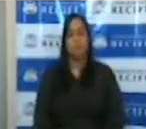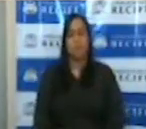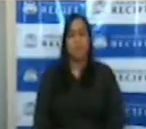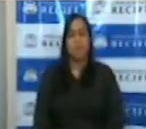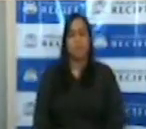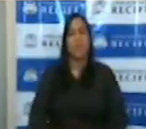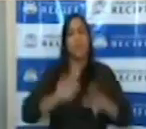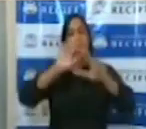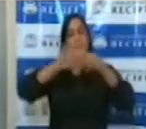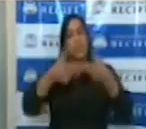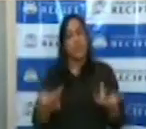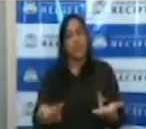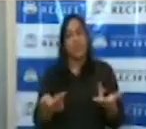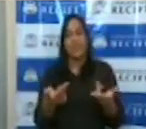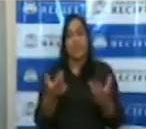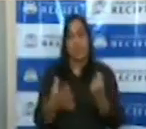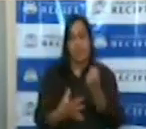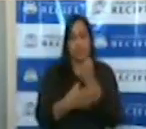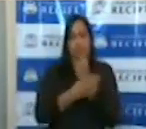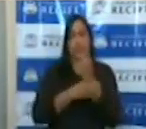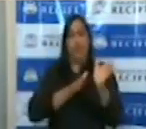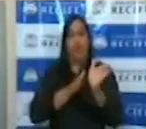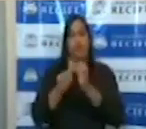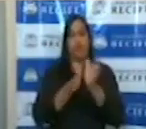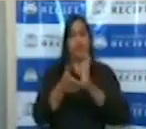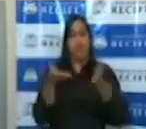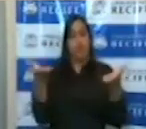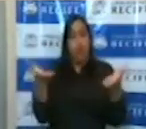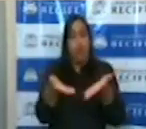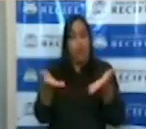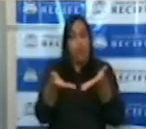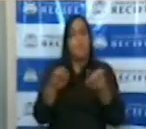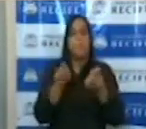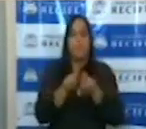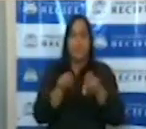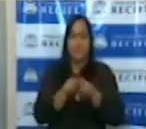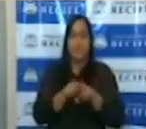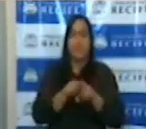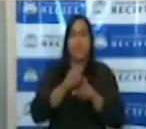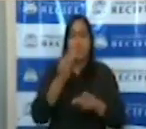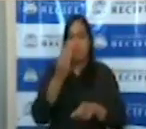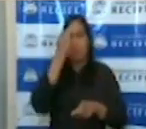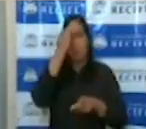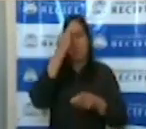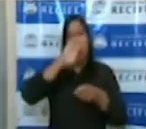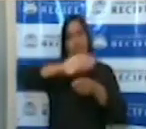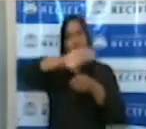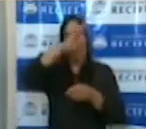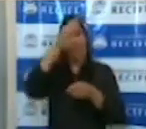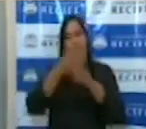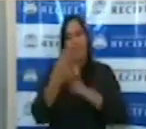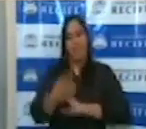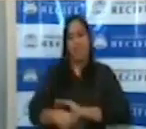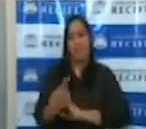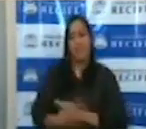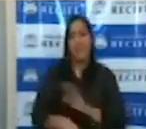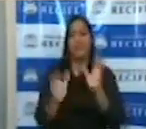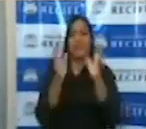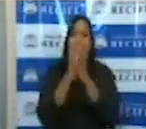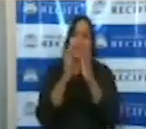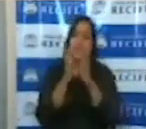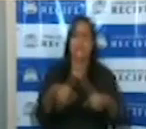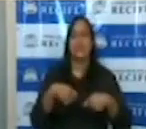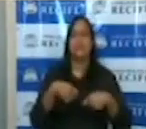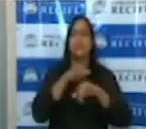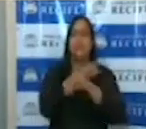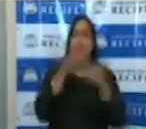Portanto, não estamos apenas assegurando o acesso ao presente, mas também a memória da Câmara Municipal do Recife, que será construída daqui